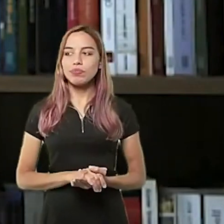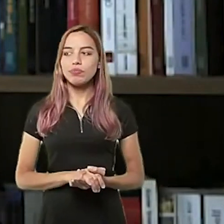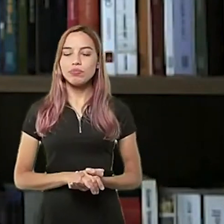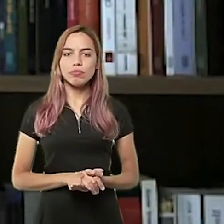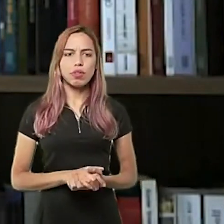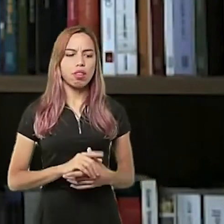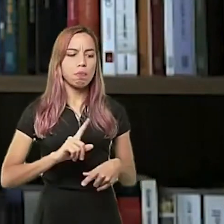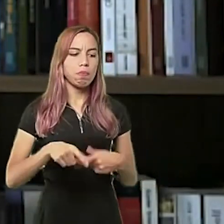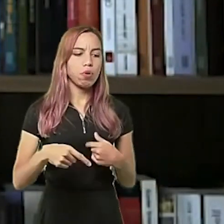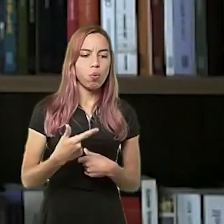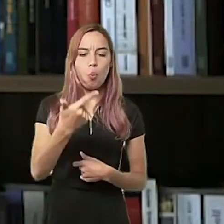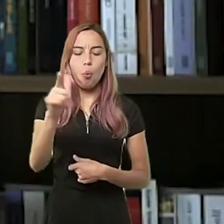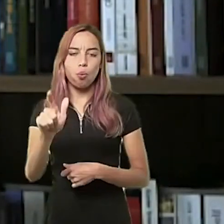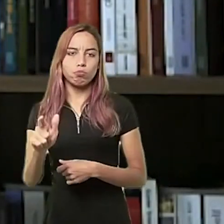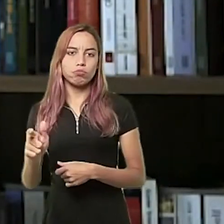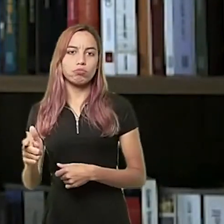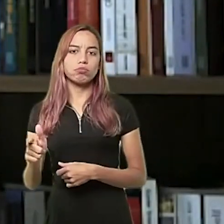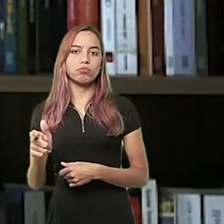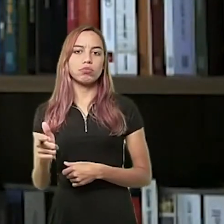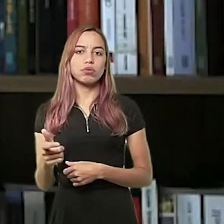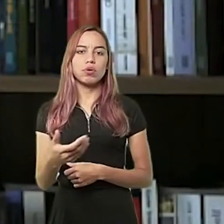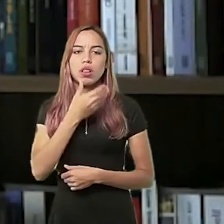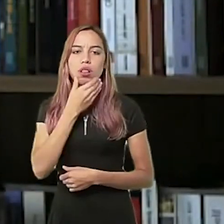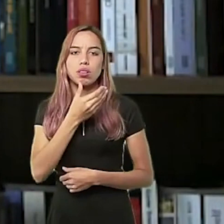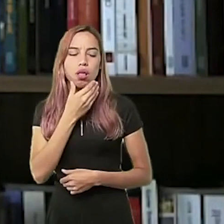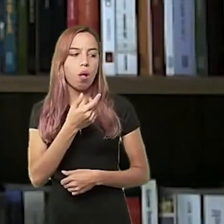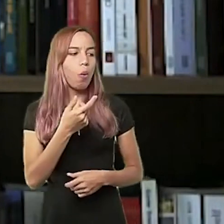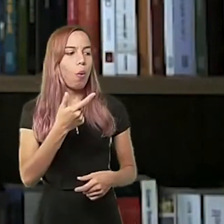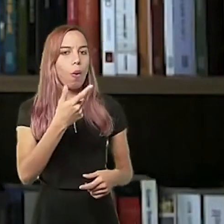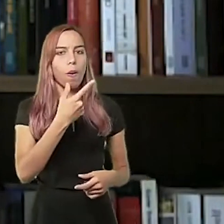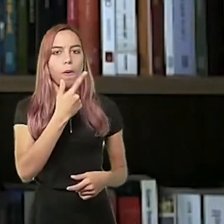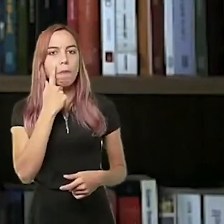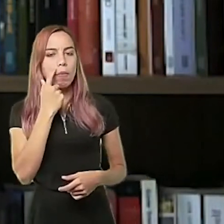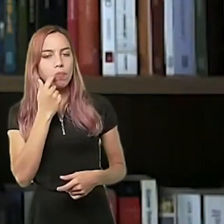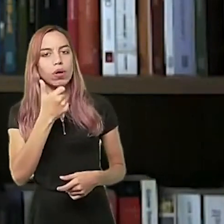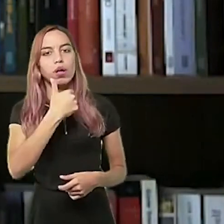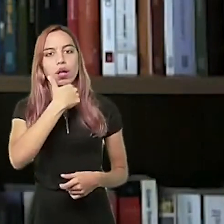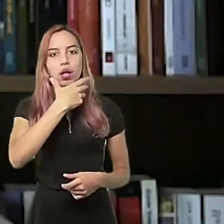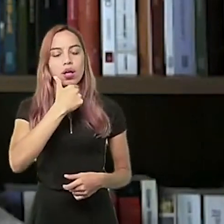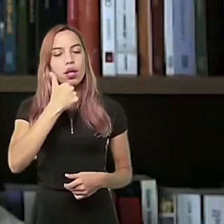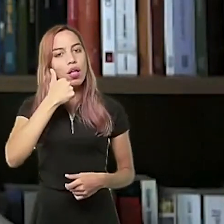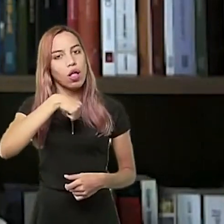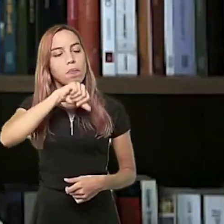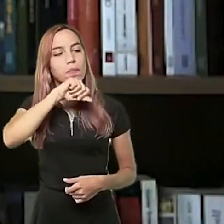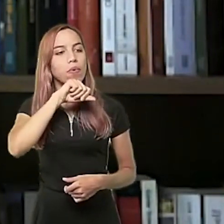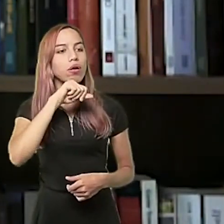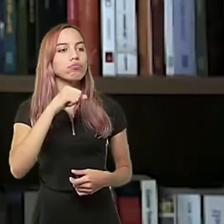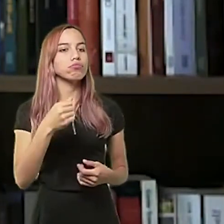queria, e eu disse livros. E aí eles compraram os livros que eu pedi.